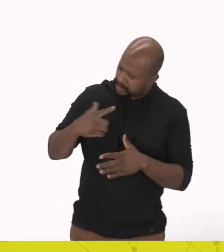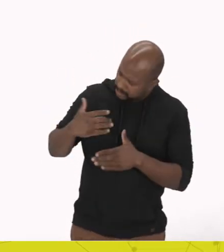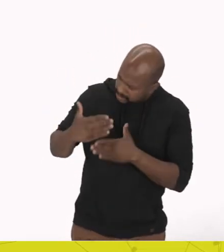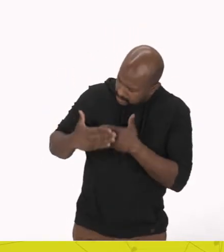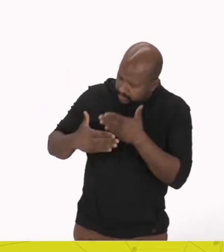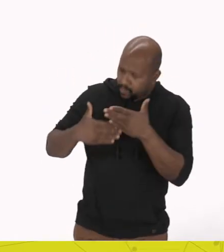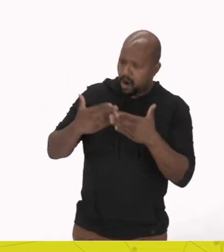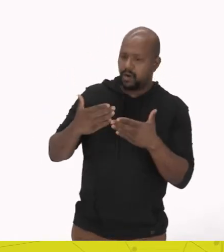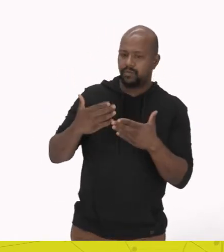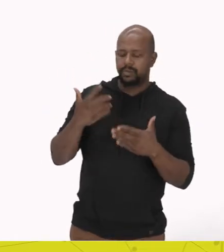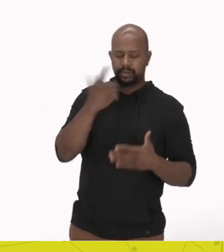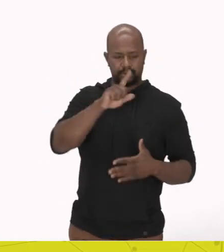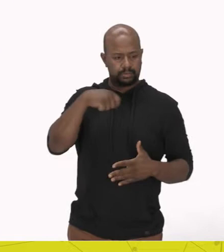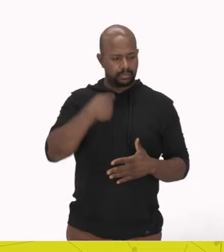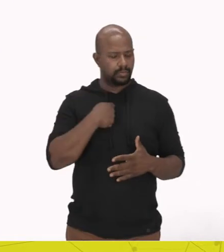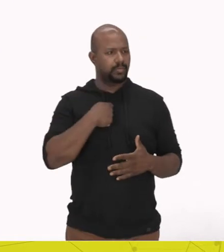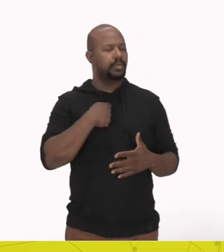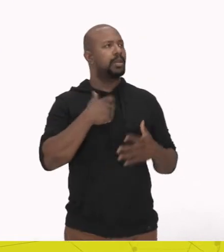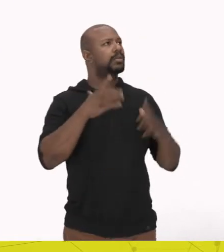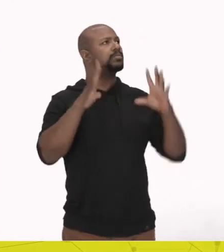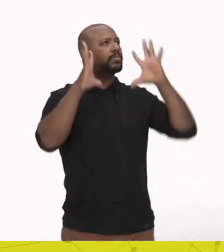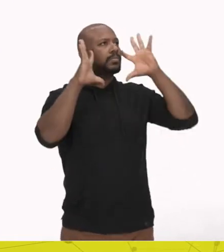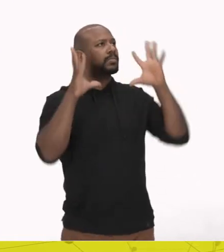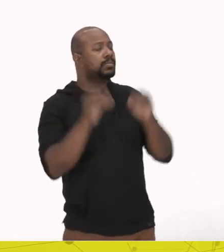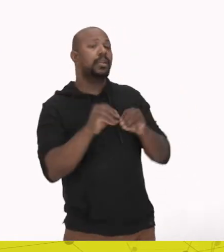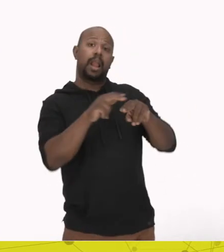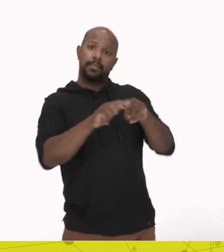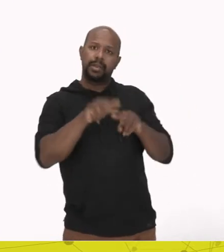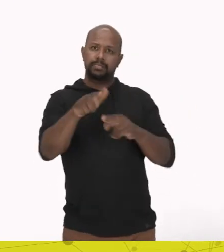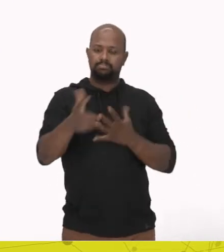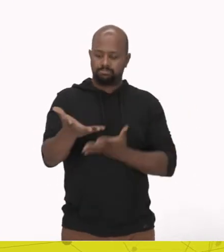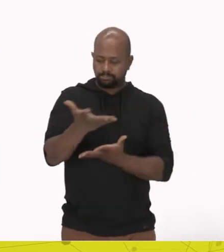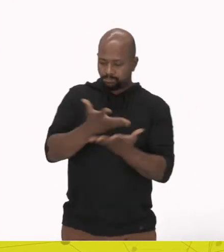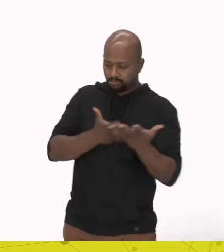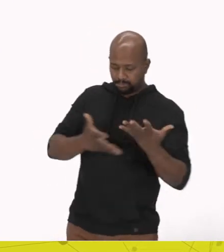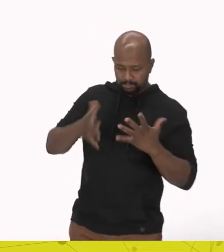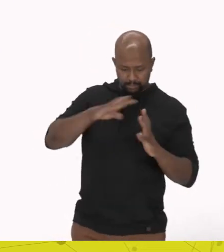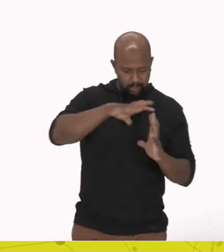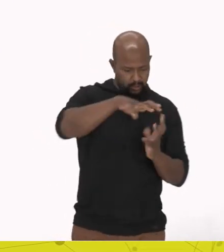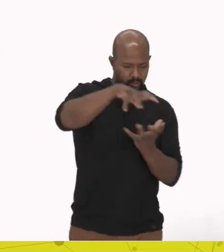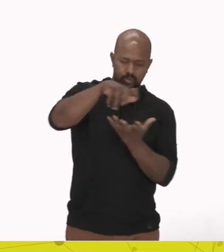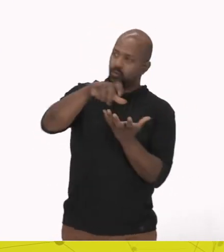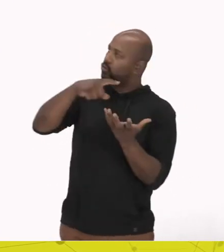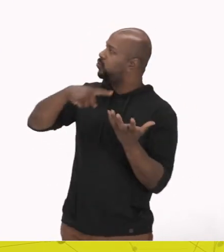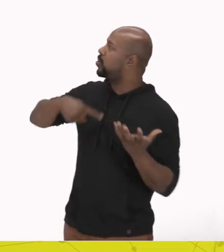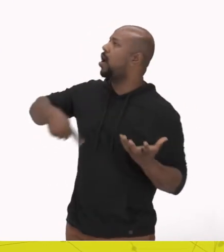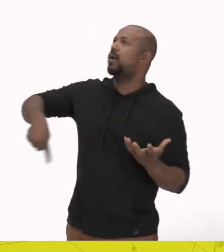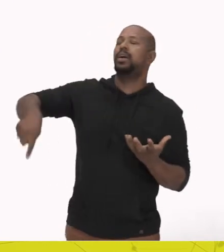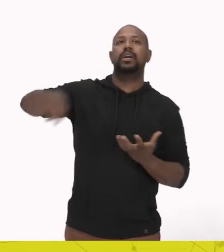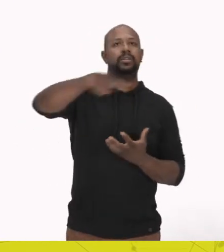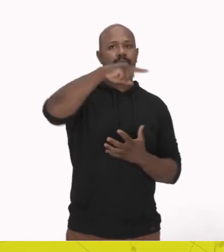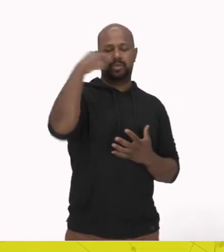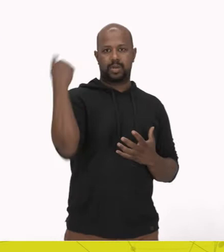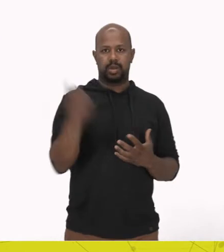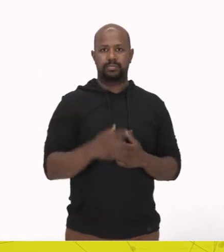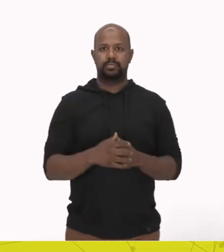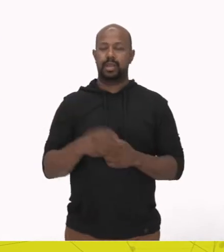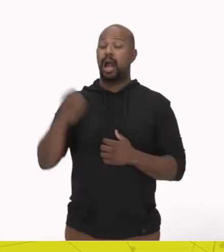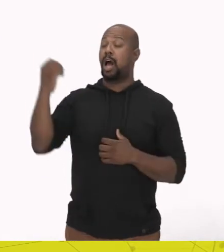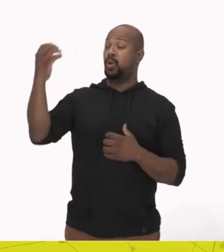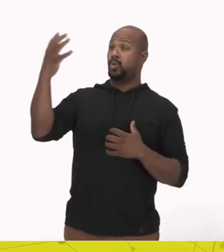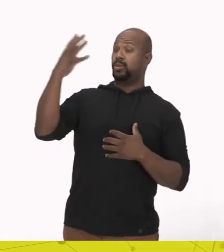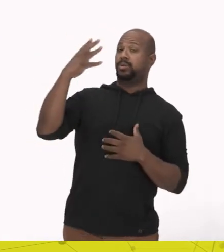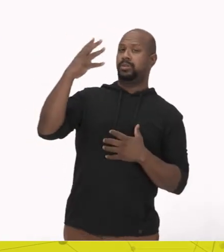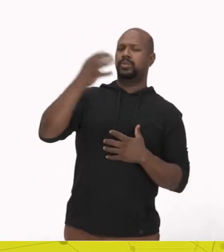se desenvolvem, se constroem globalmente a partir dessas relações com o mundo ao redor.